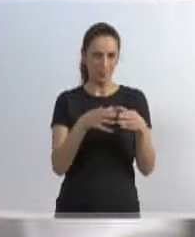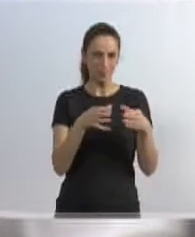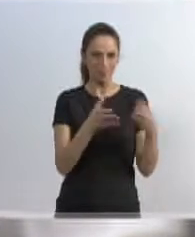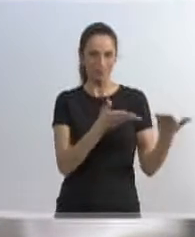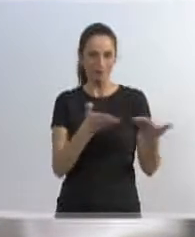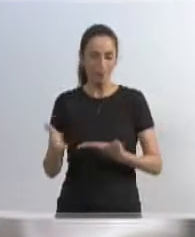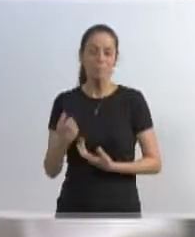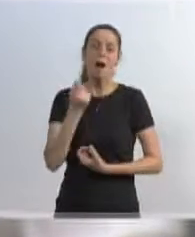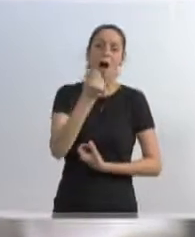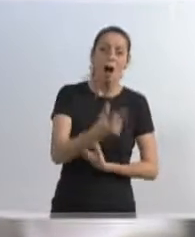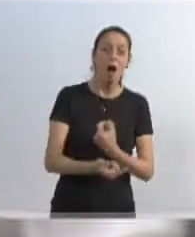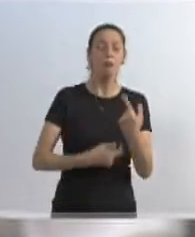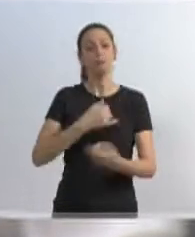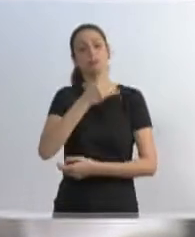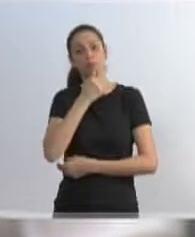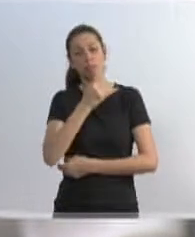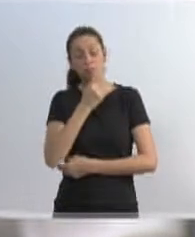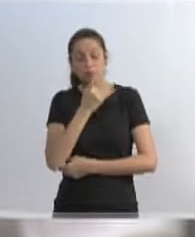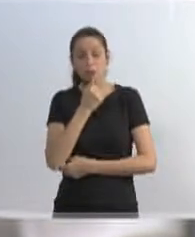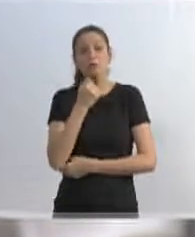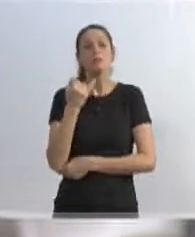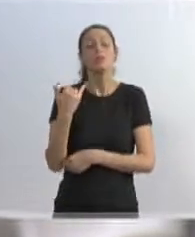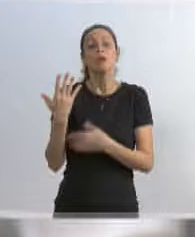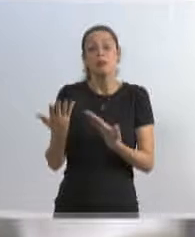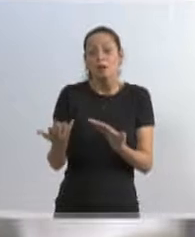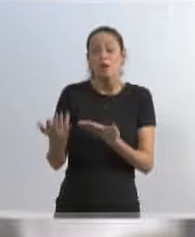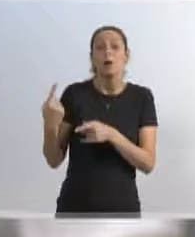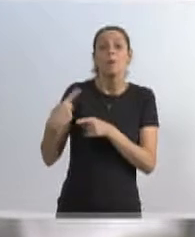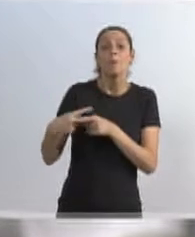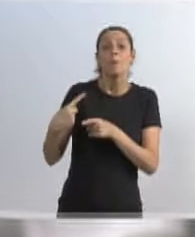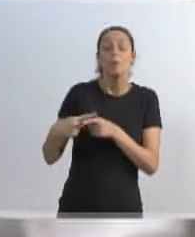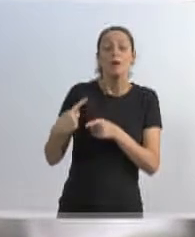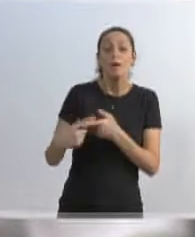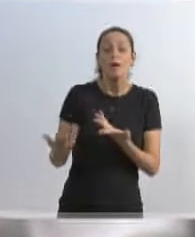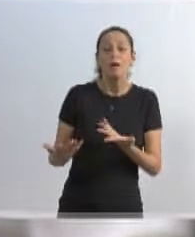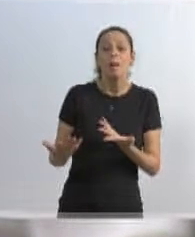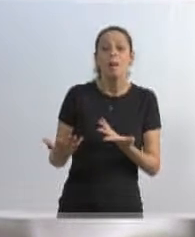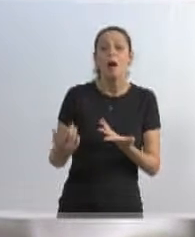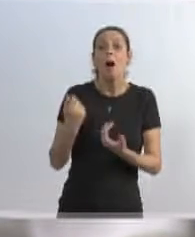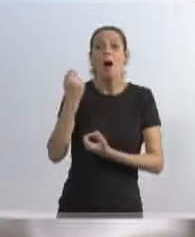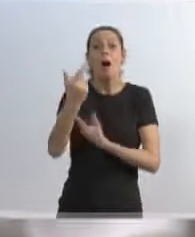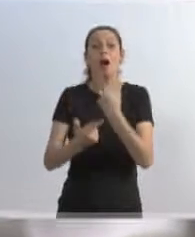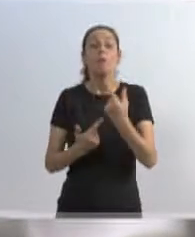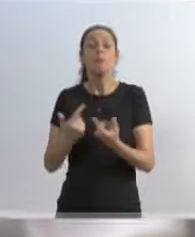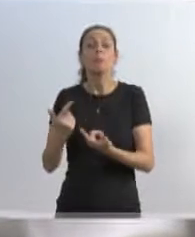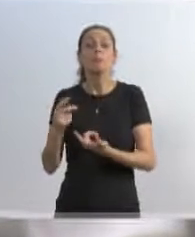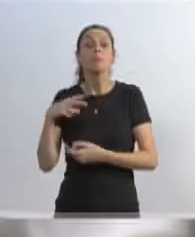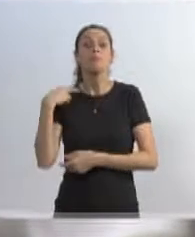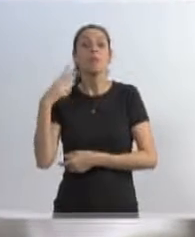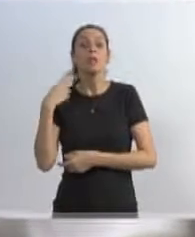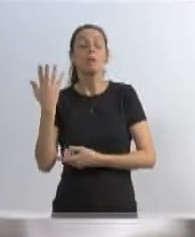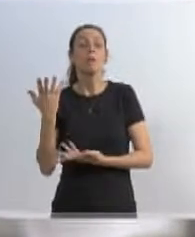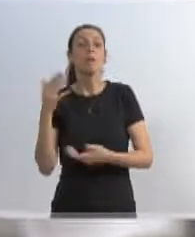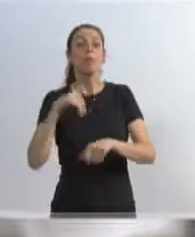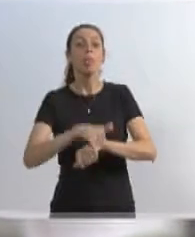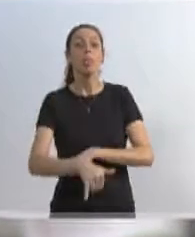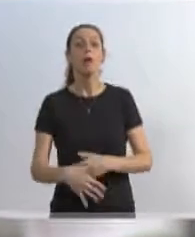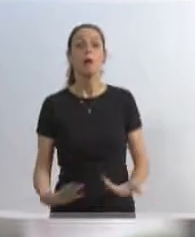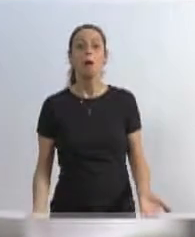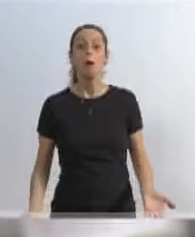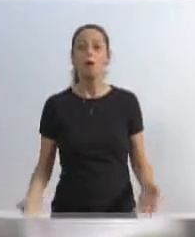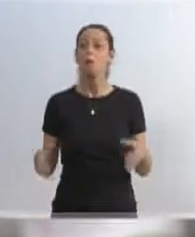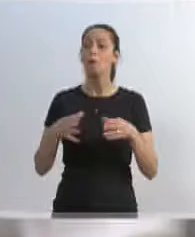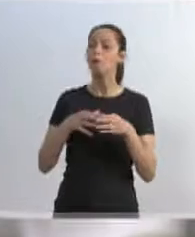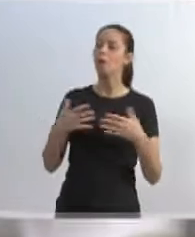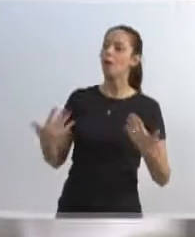que o show estava aqui eu também estava mais em nossos amigos aqui que marcaram infelizmente deixaram esse jovem nas mãos vão